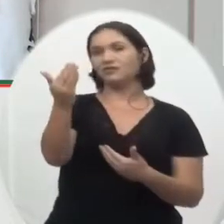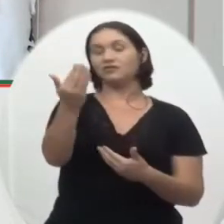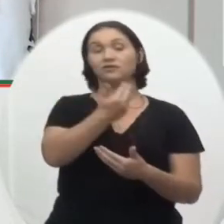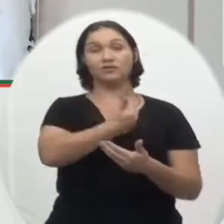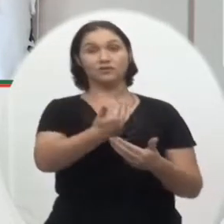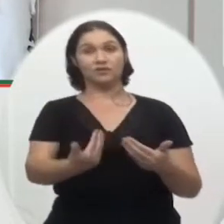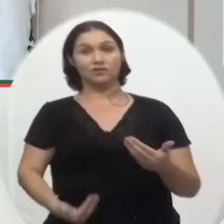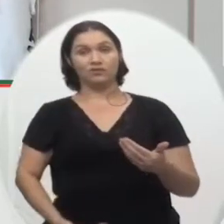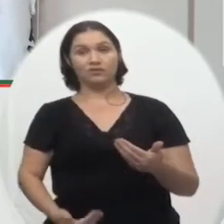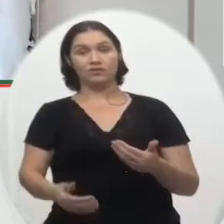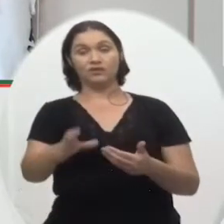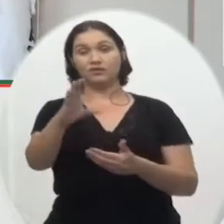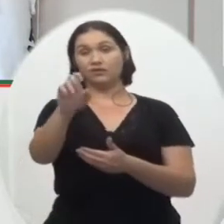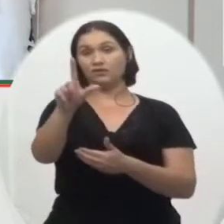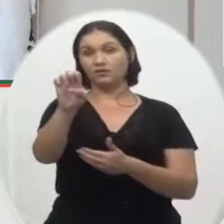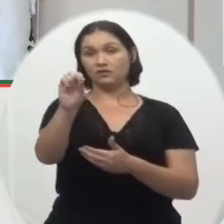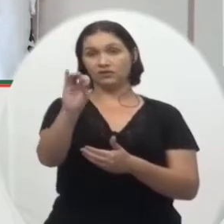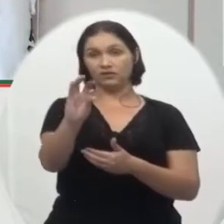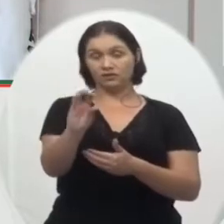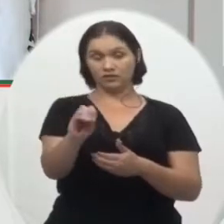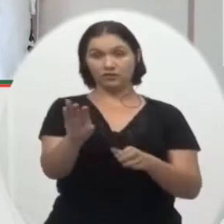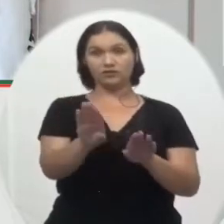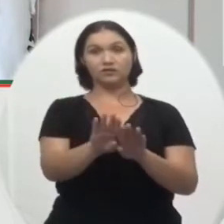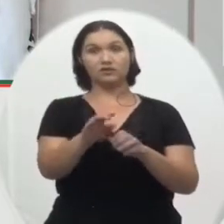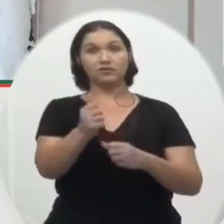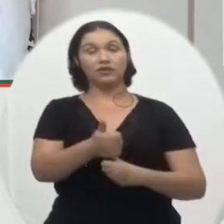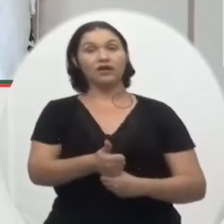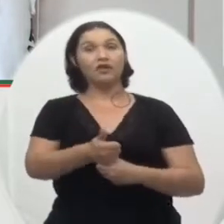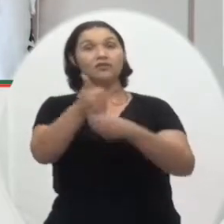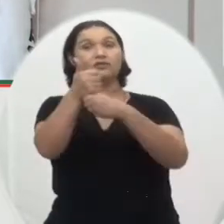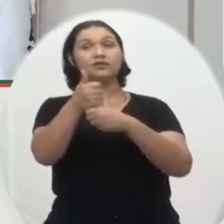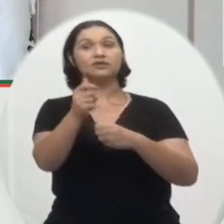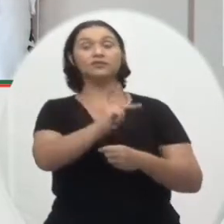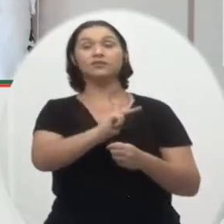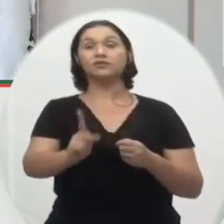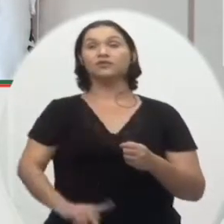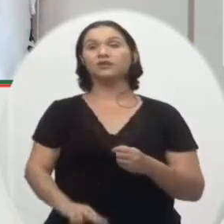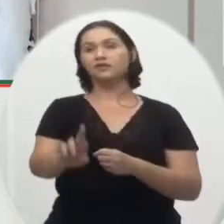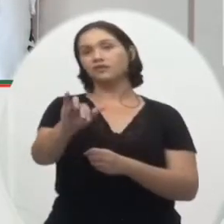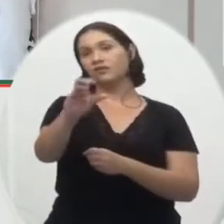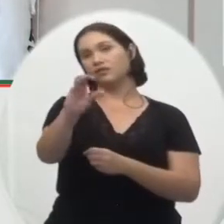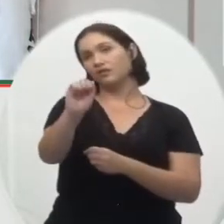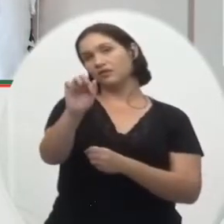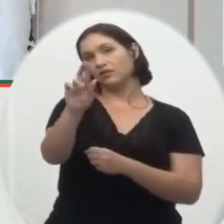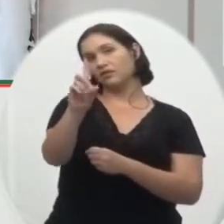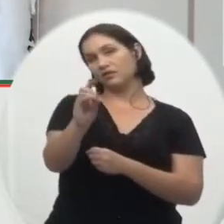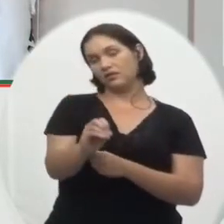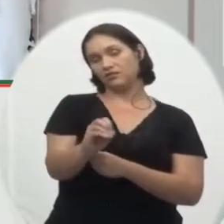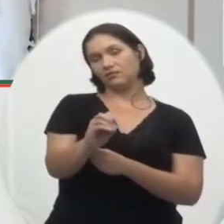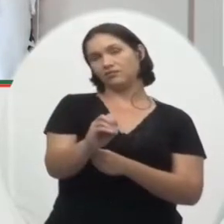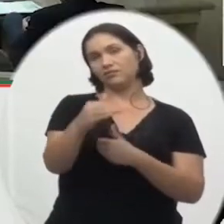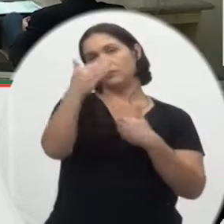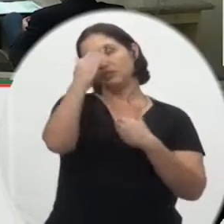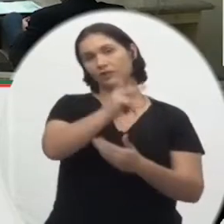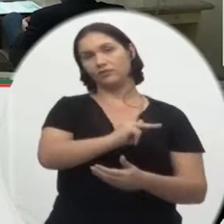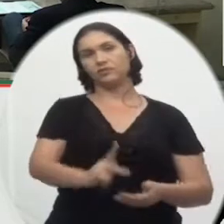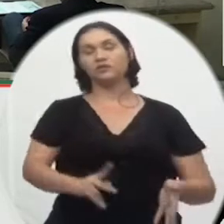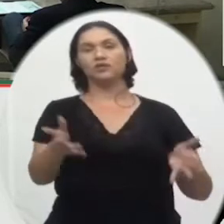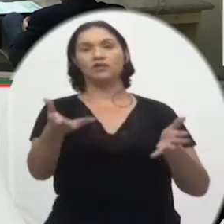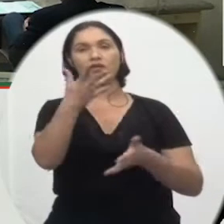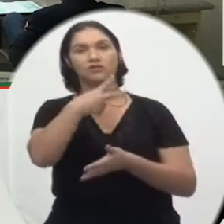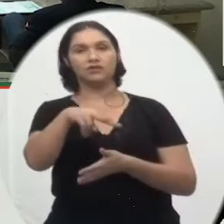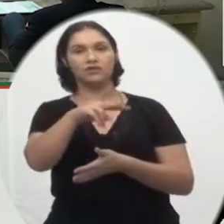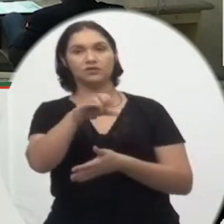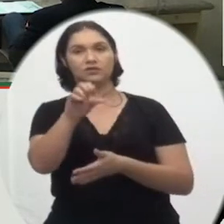governo Clésio Salvaro, ao vice-prefeito Ricardo Fabris e toda a sua equipe de trabalho. Obrigado, senhor presidente. Com a palavra a vereadora